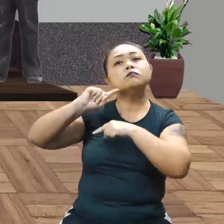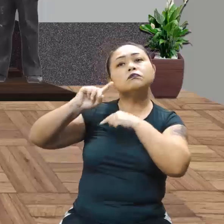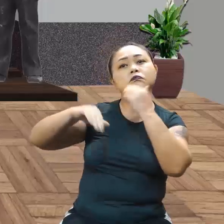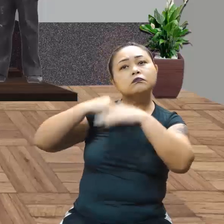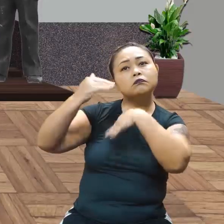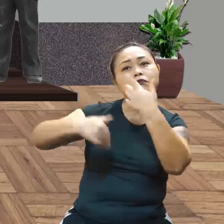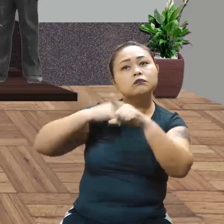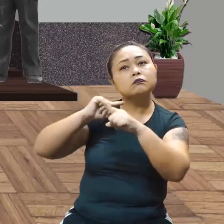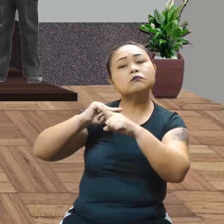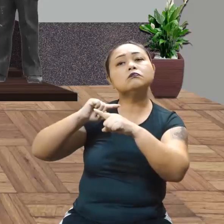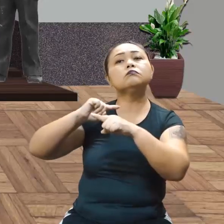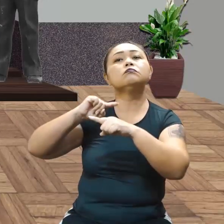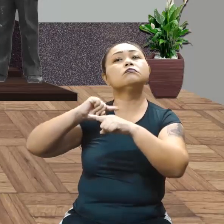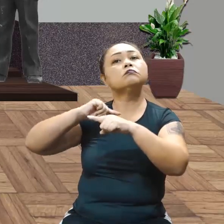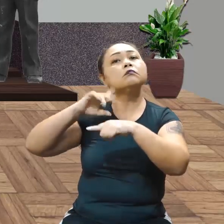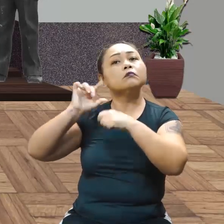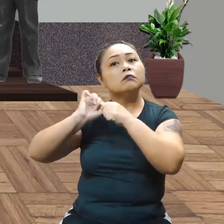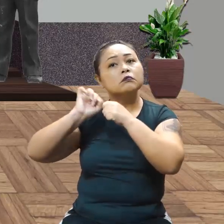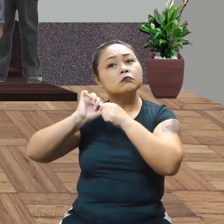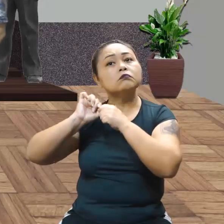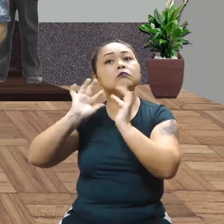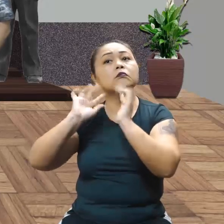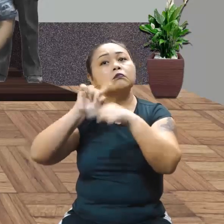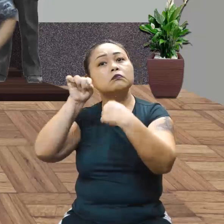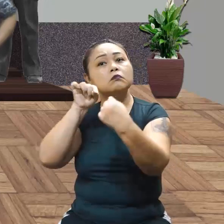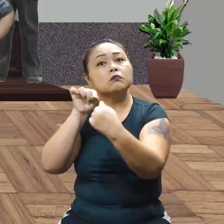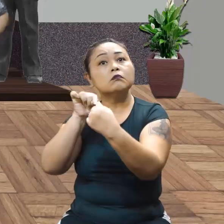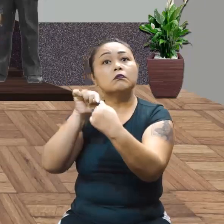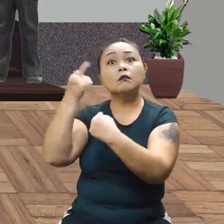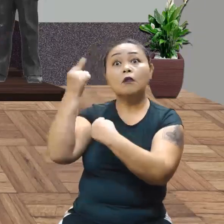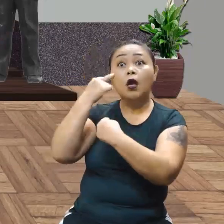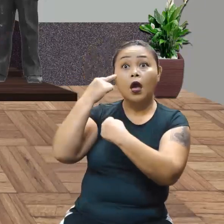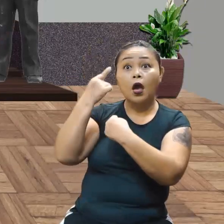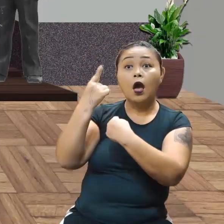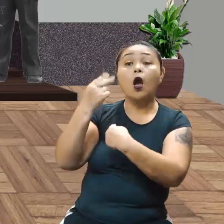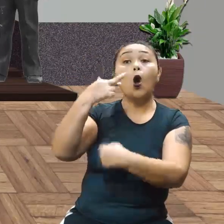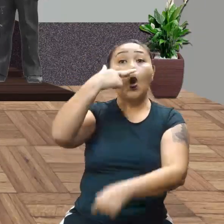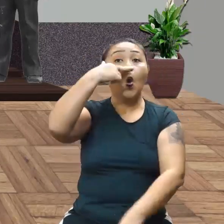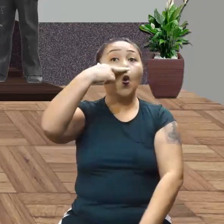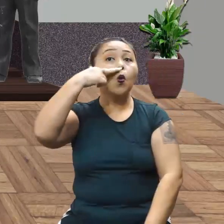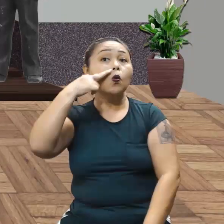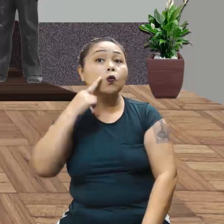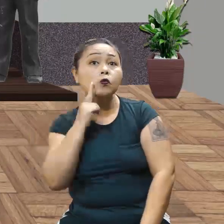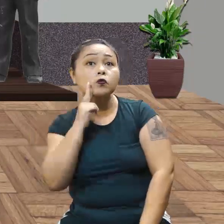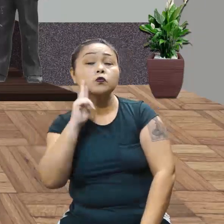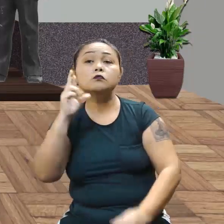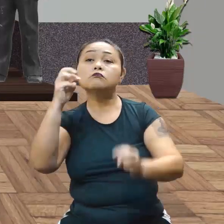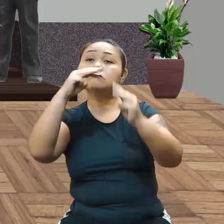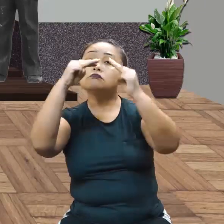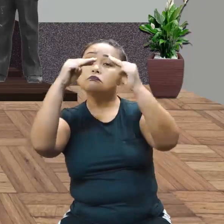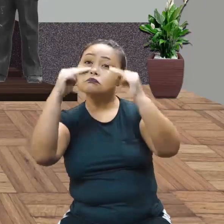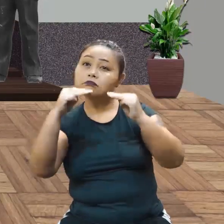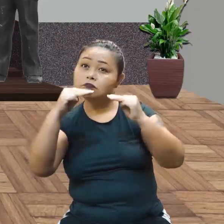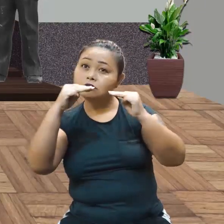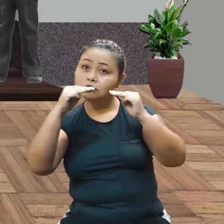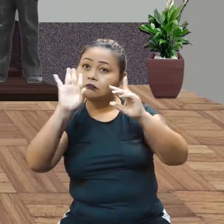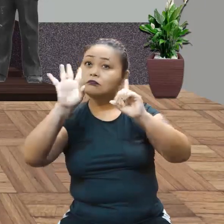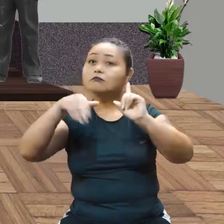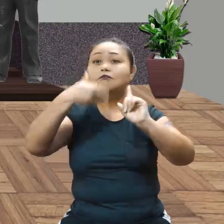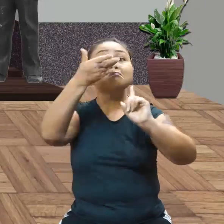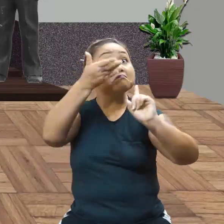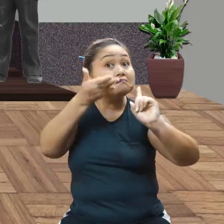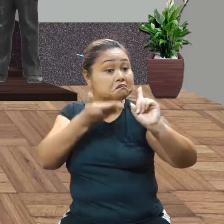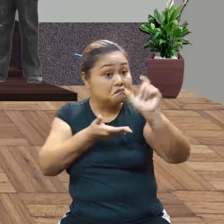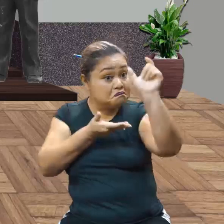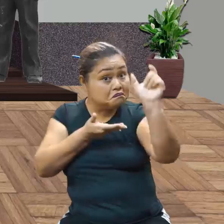Rondon, que recebe esse museu aqui em sua homenagem, para vocês terem uma ideia sobre